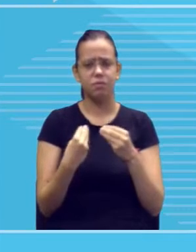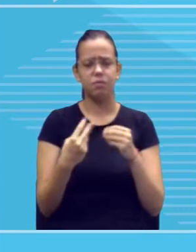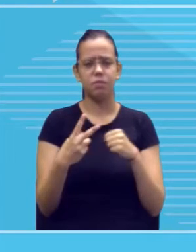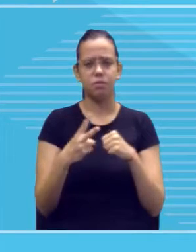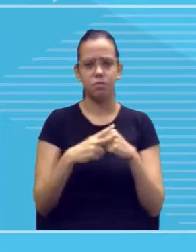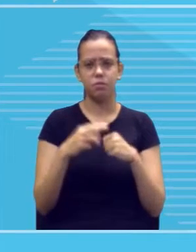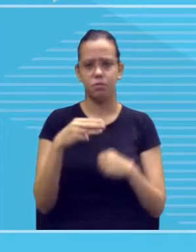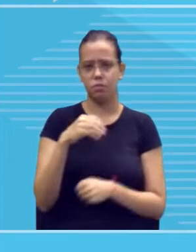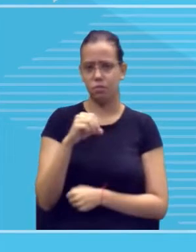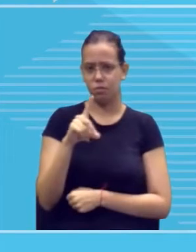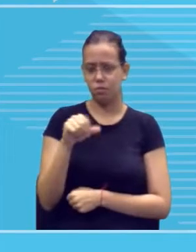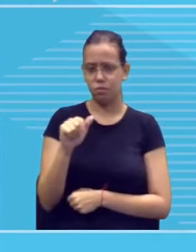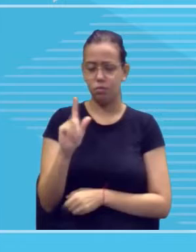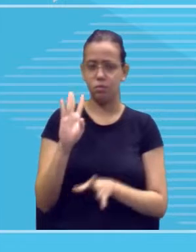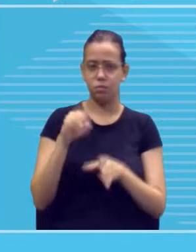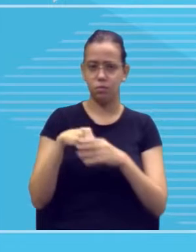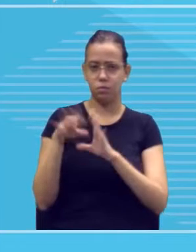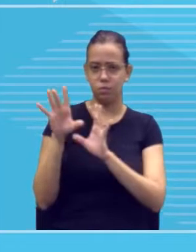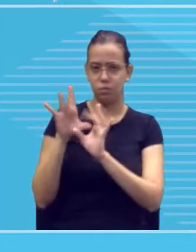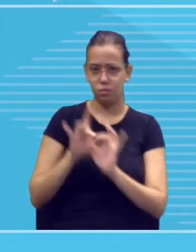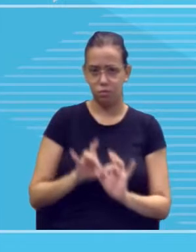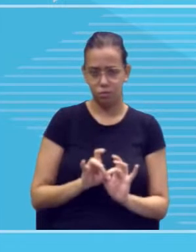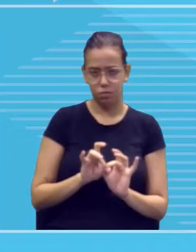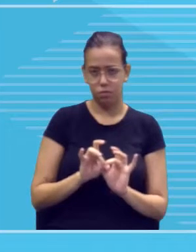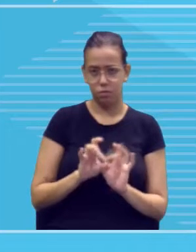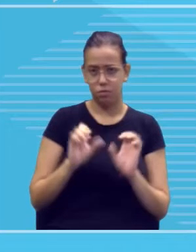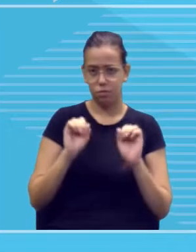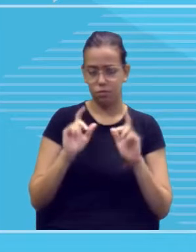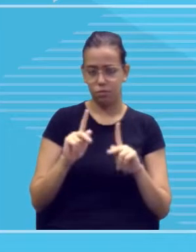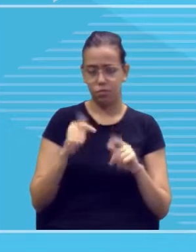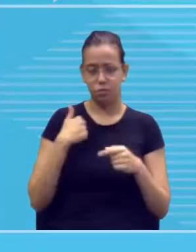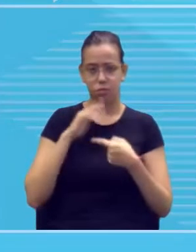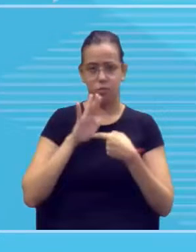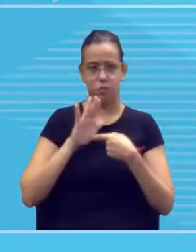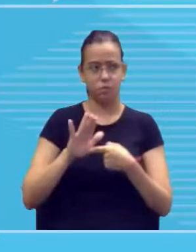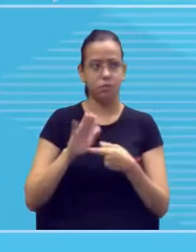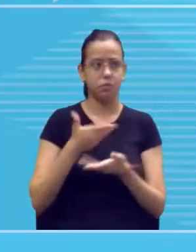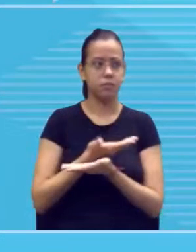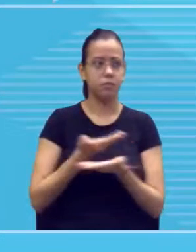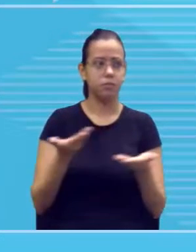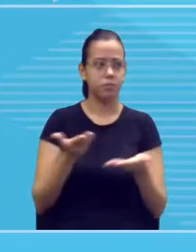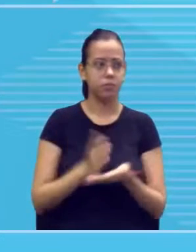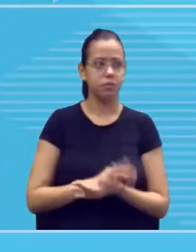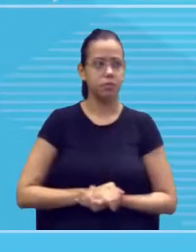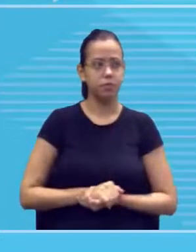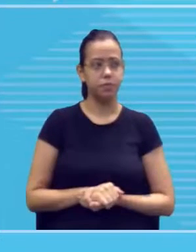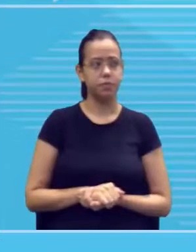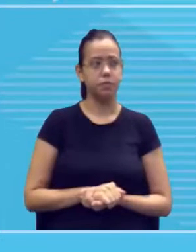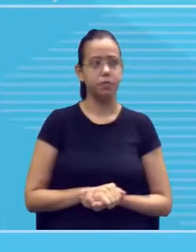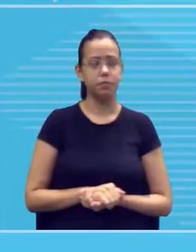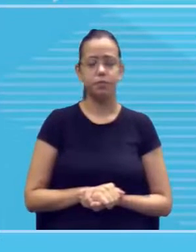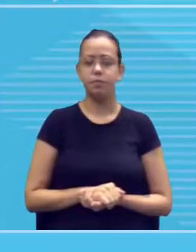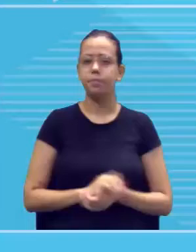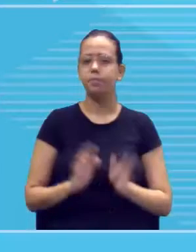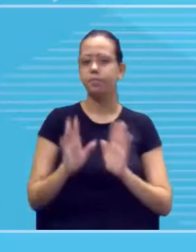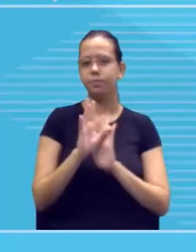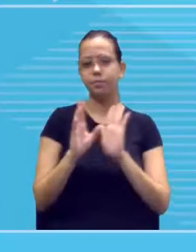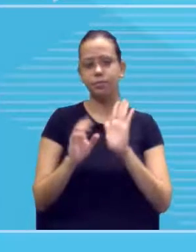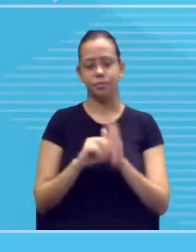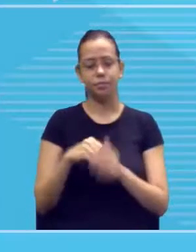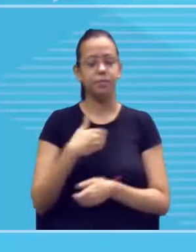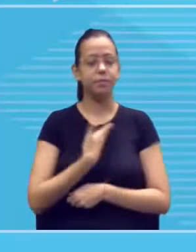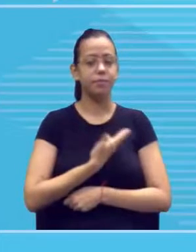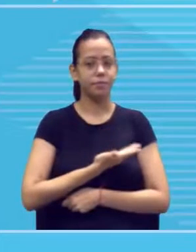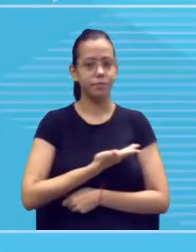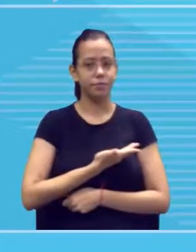modal aqui nesse determinado contexto Tá bom então vou mostrar para vocês já já Olha só nosso objeto do conhecimento então é